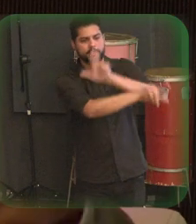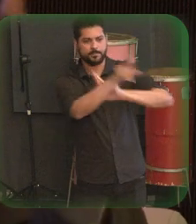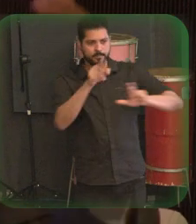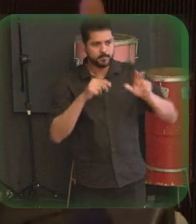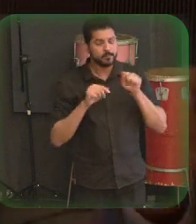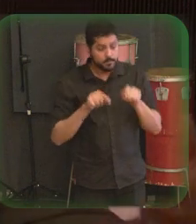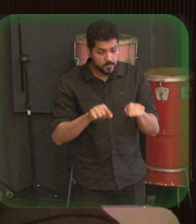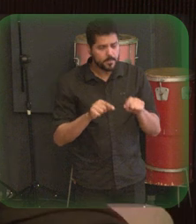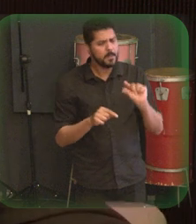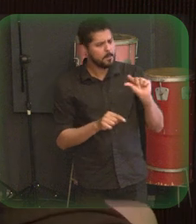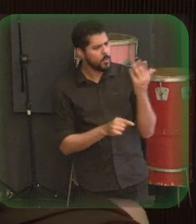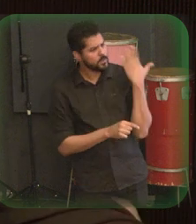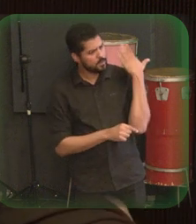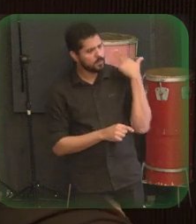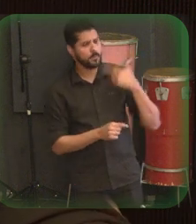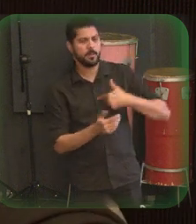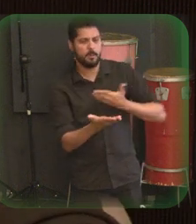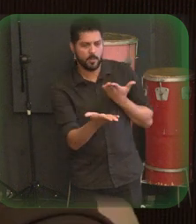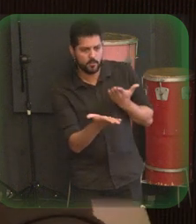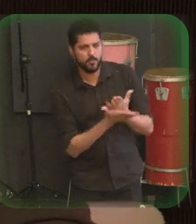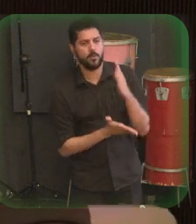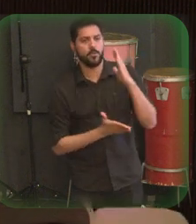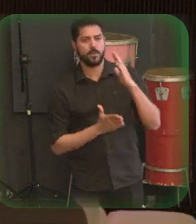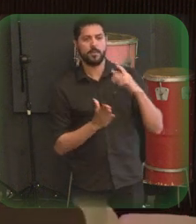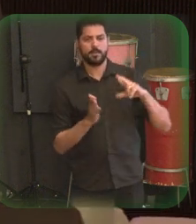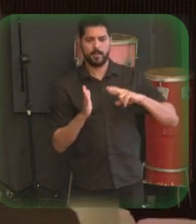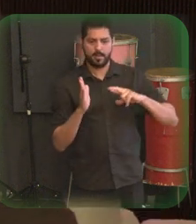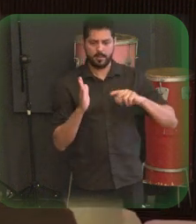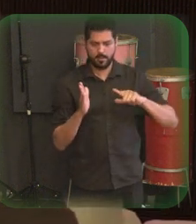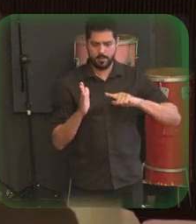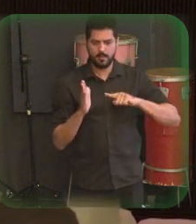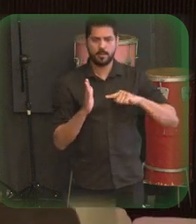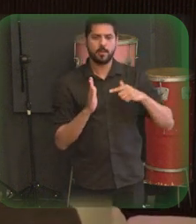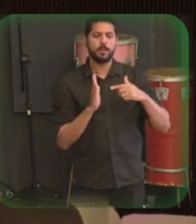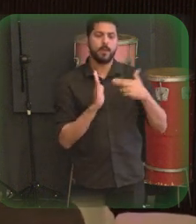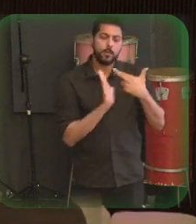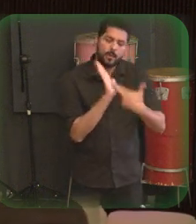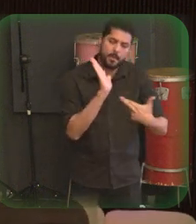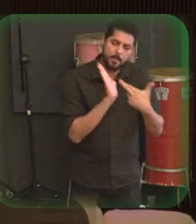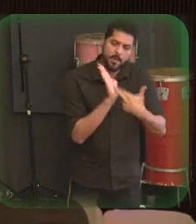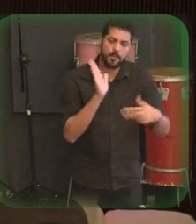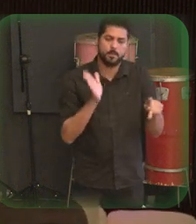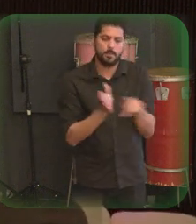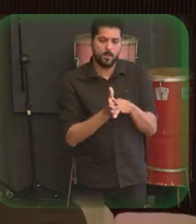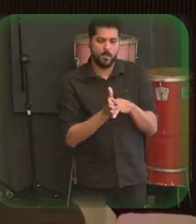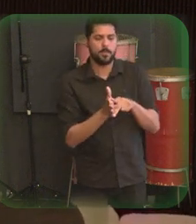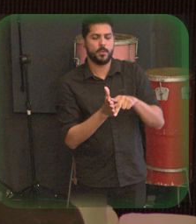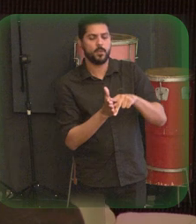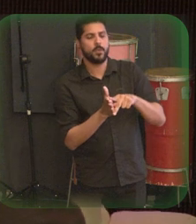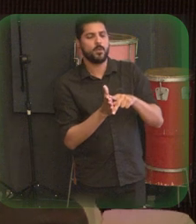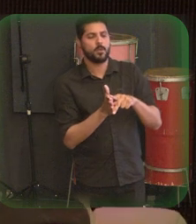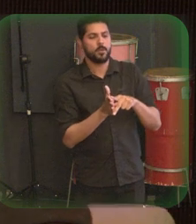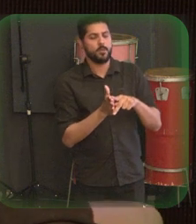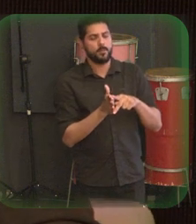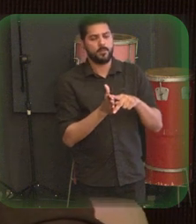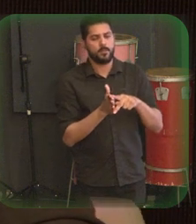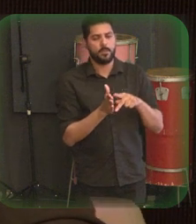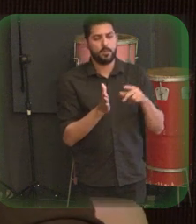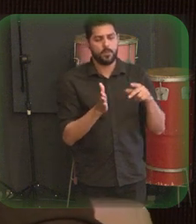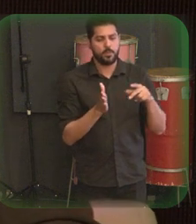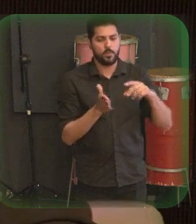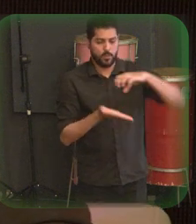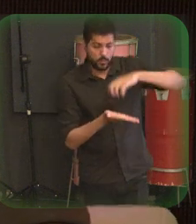né? Recentemente aprovamos o regulamento do Núcleo de Estudo de Gênero e Diversidade, o NEGEV, no nosso Conselho